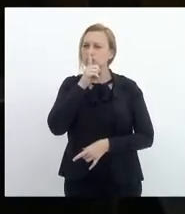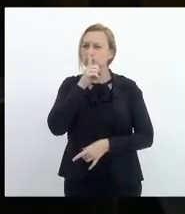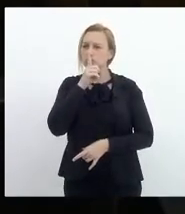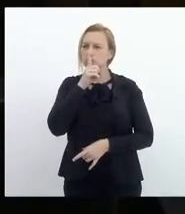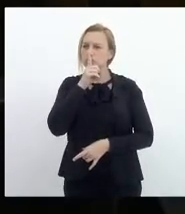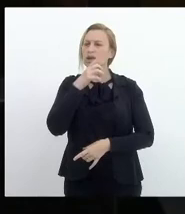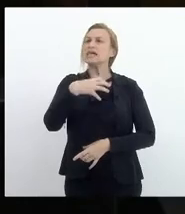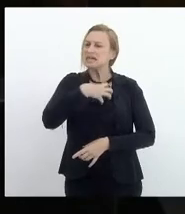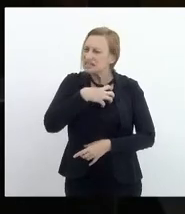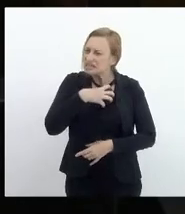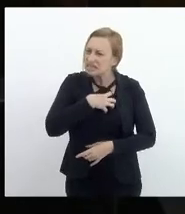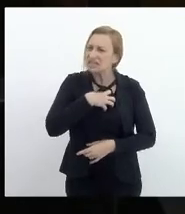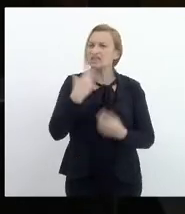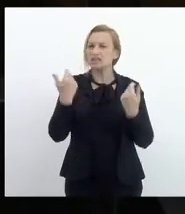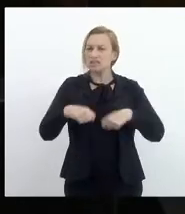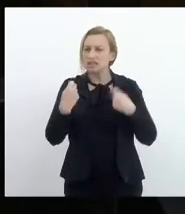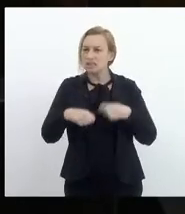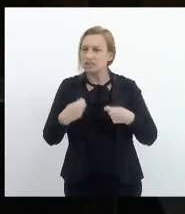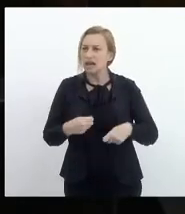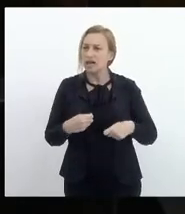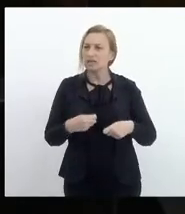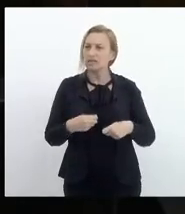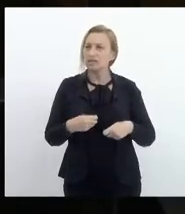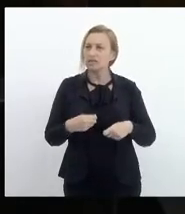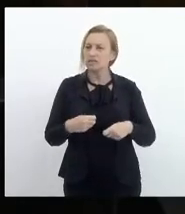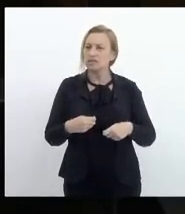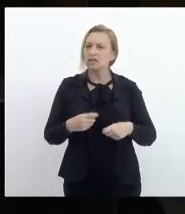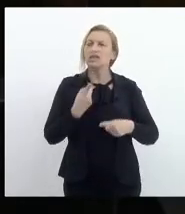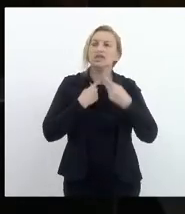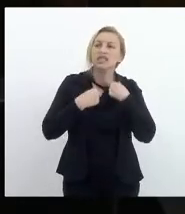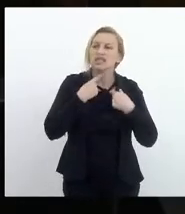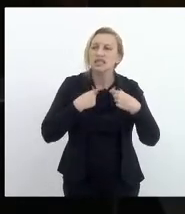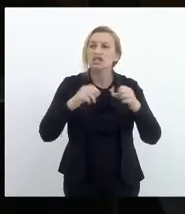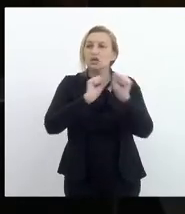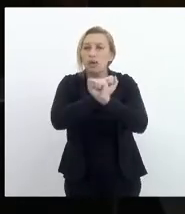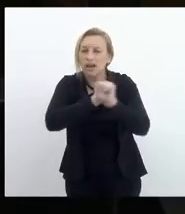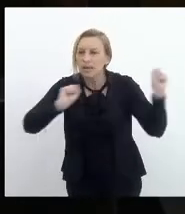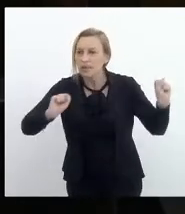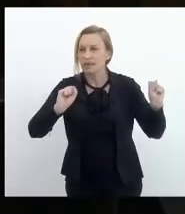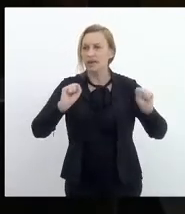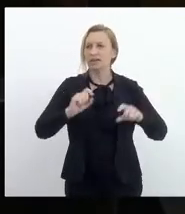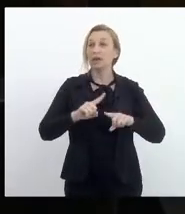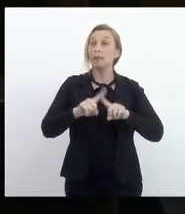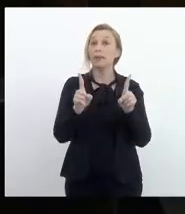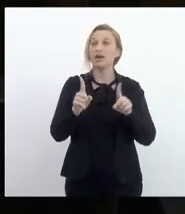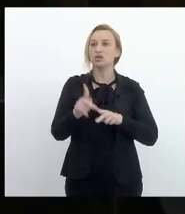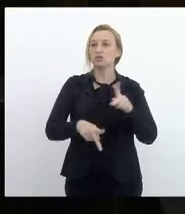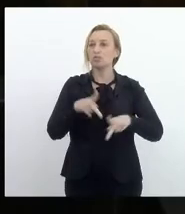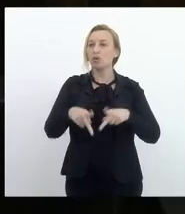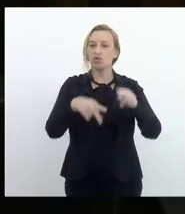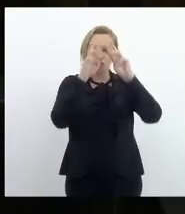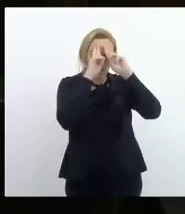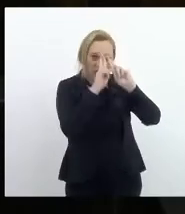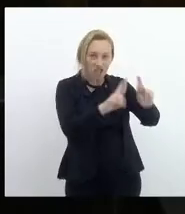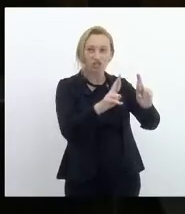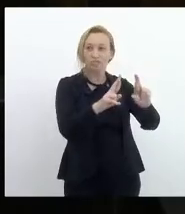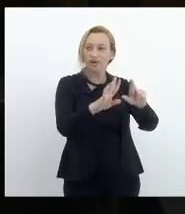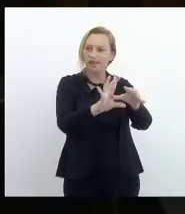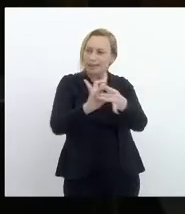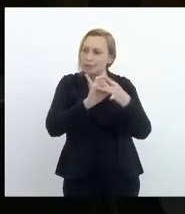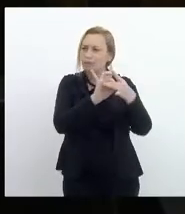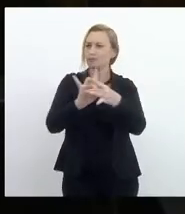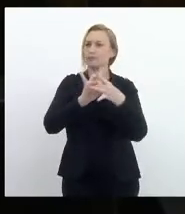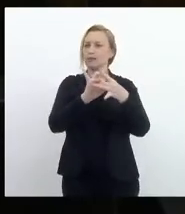um povo que sente as dificuldades um povo que sempre almeja pela Liberdade mas um povo que respeita